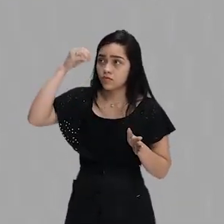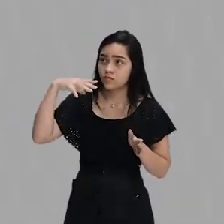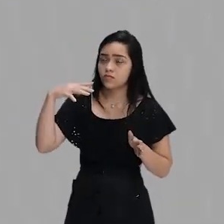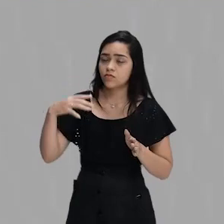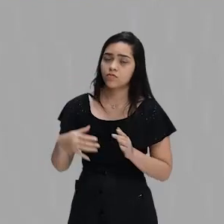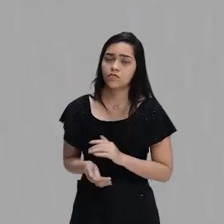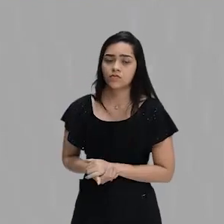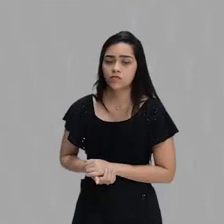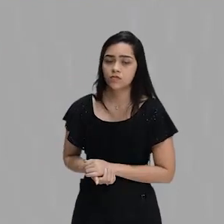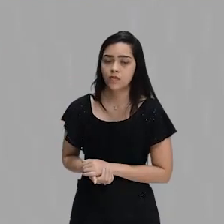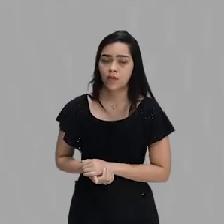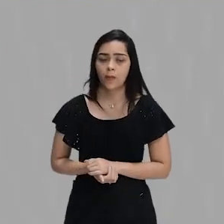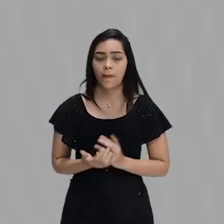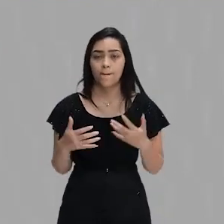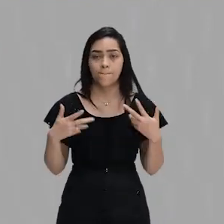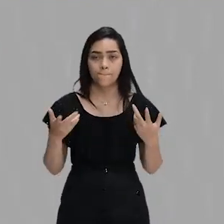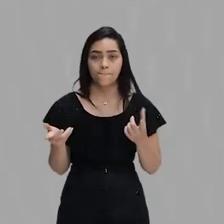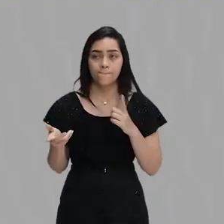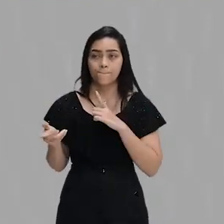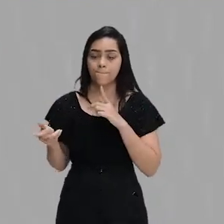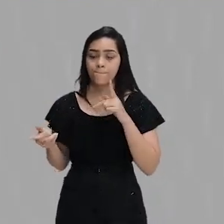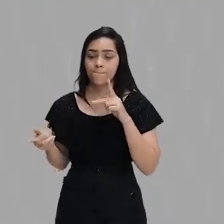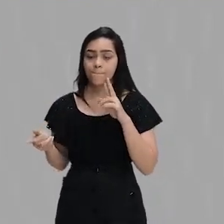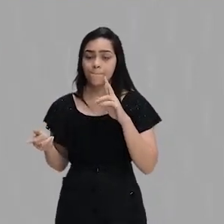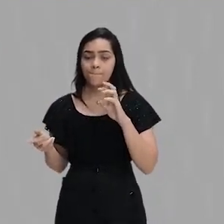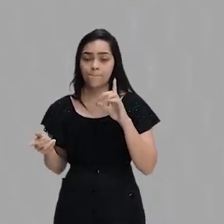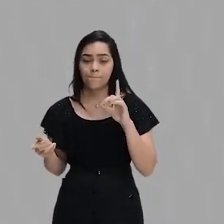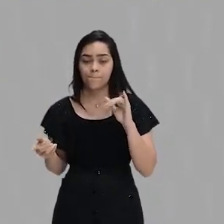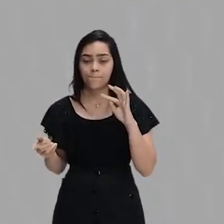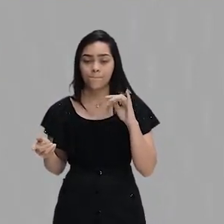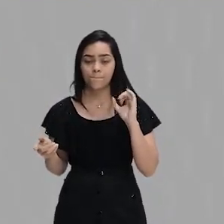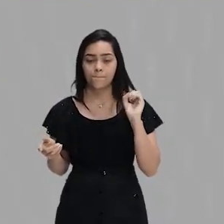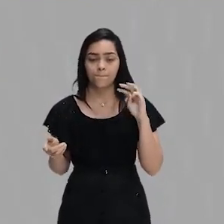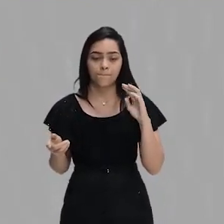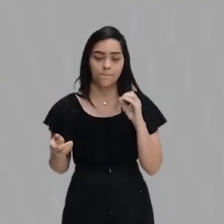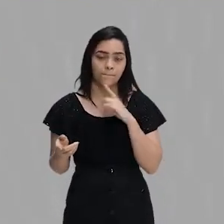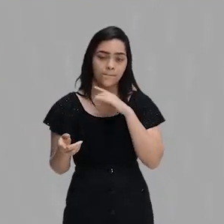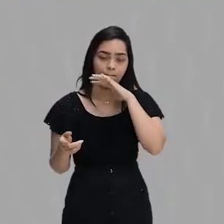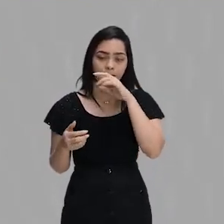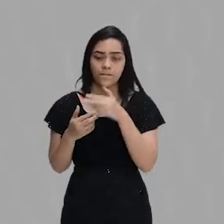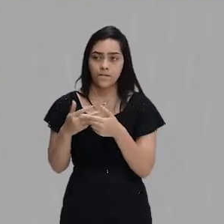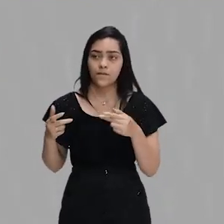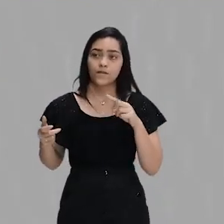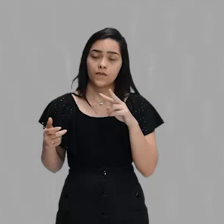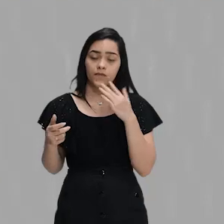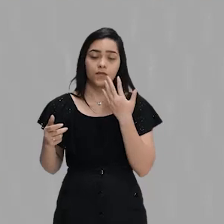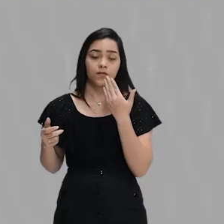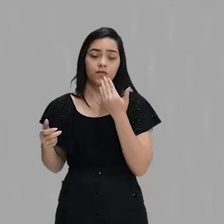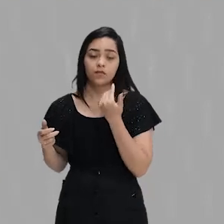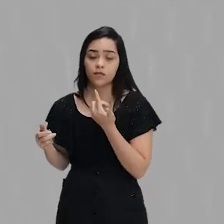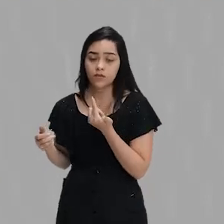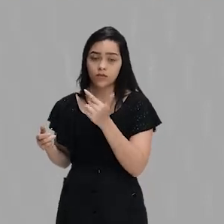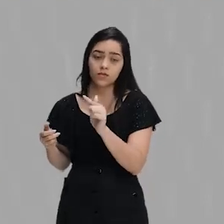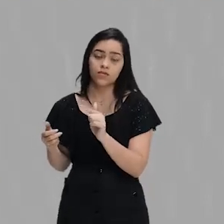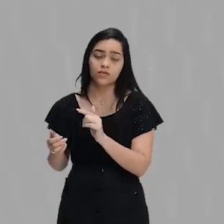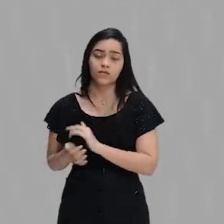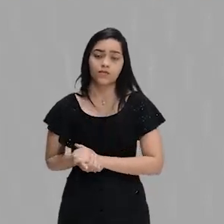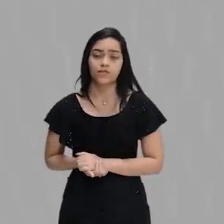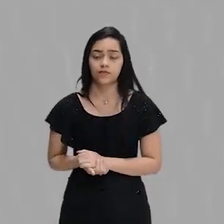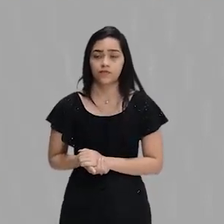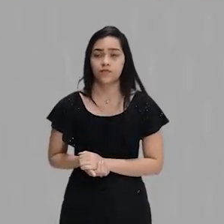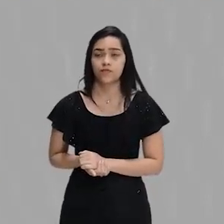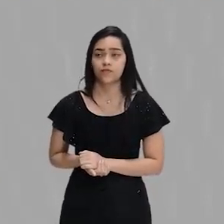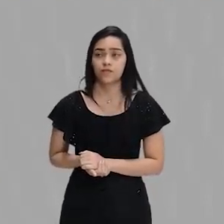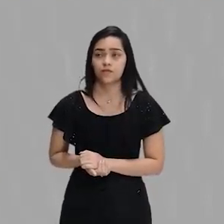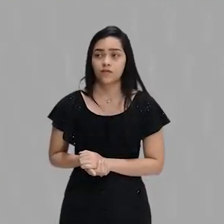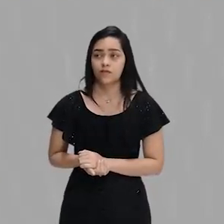prejuízo. Olha, no caso do predatismo, um animal de uma espécie, ele vai se alimentar do outro, que é de outra espécie.